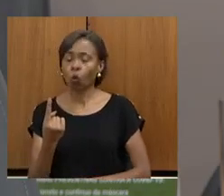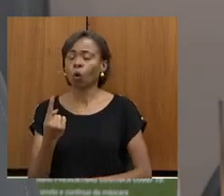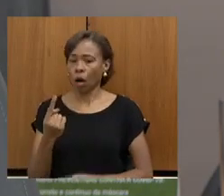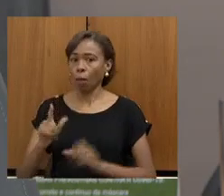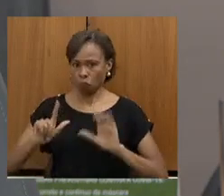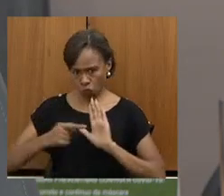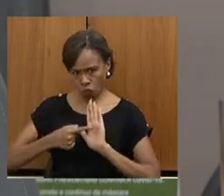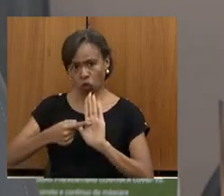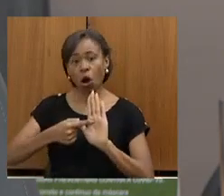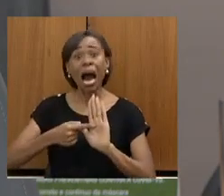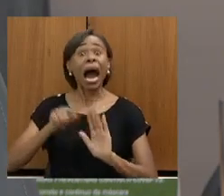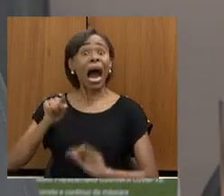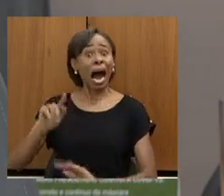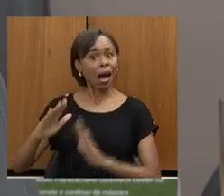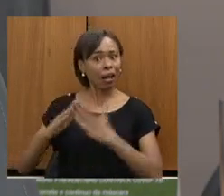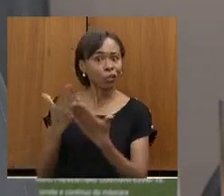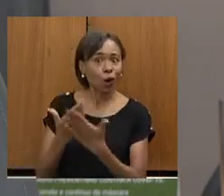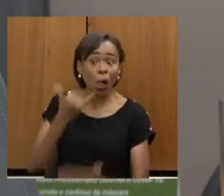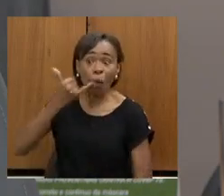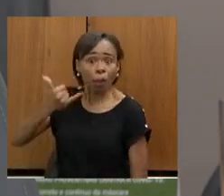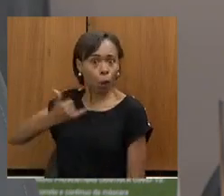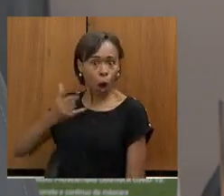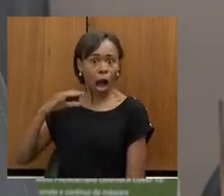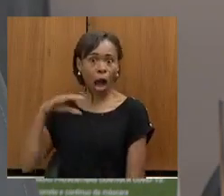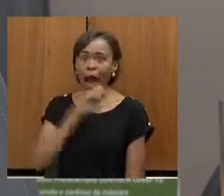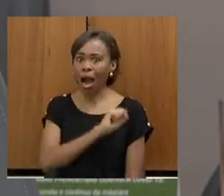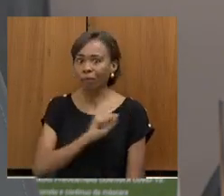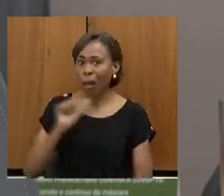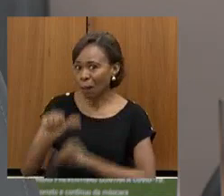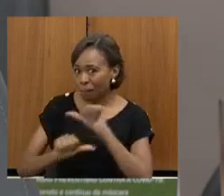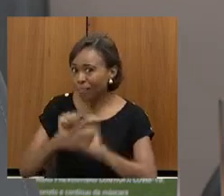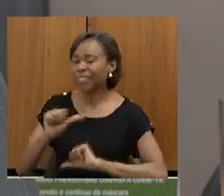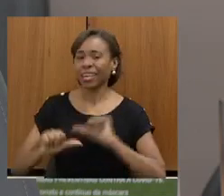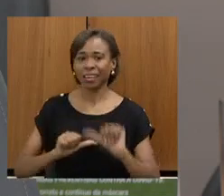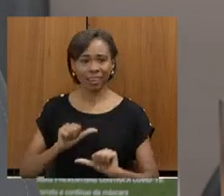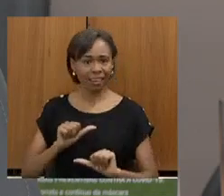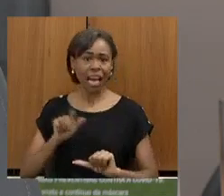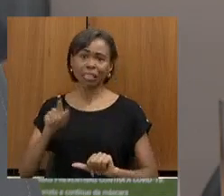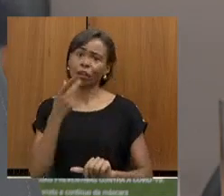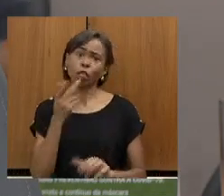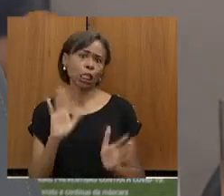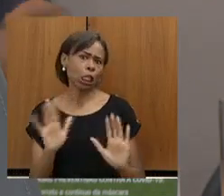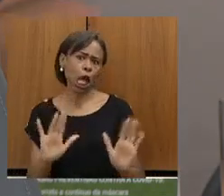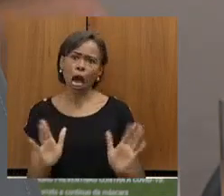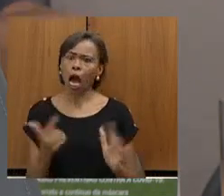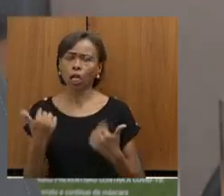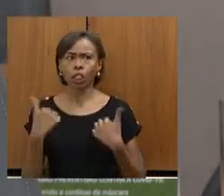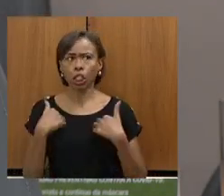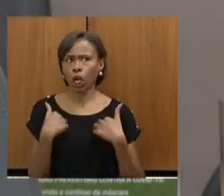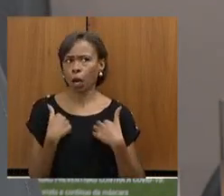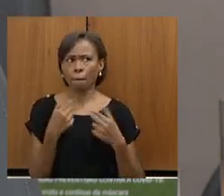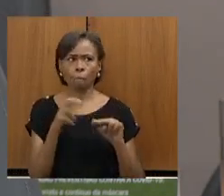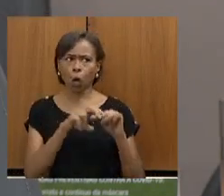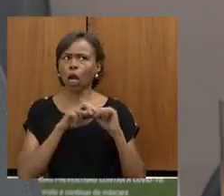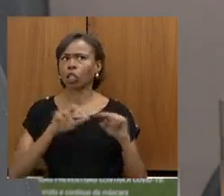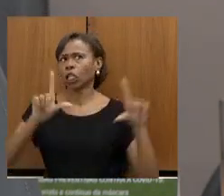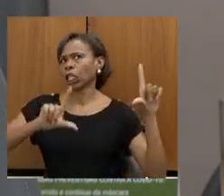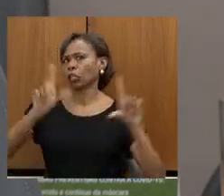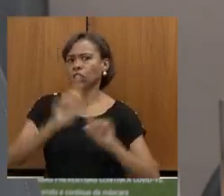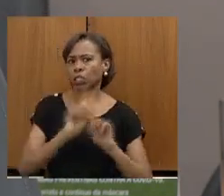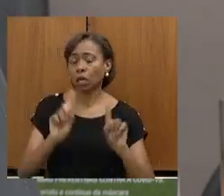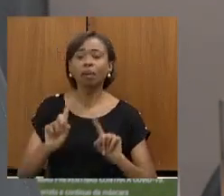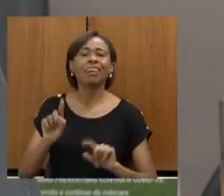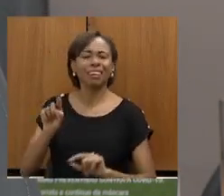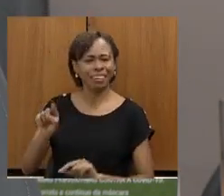E a abordagem mudou completamente. Dizem eles que não têm relação nenhuma com a mídia, imagina. Mas